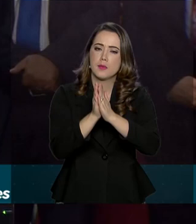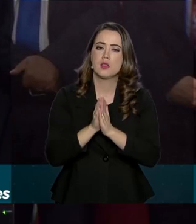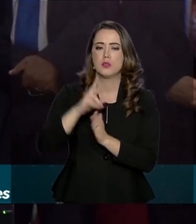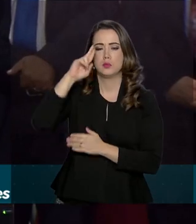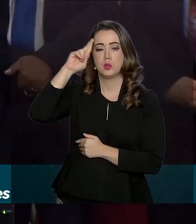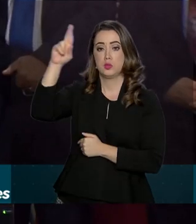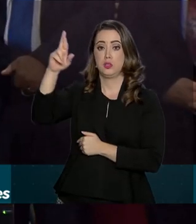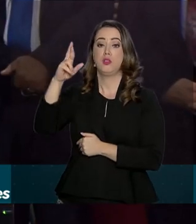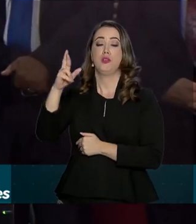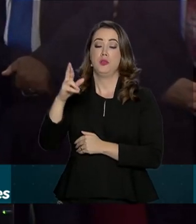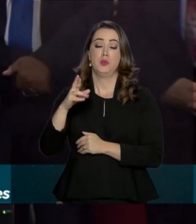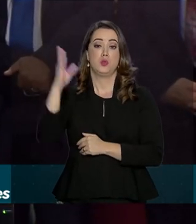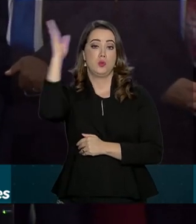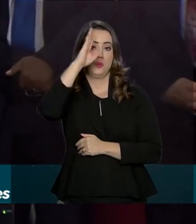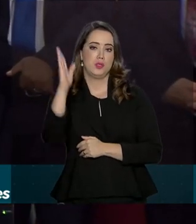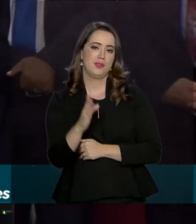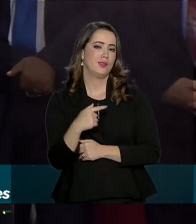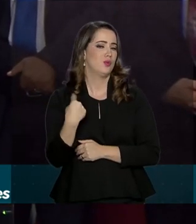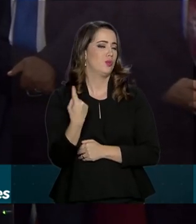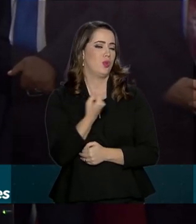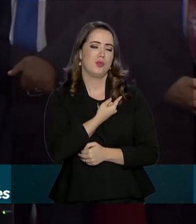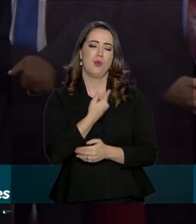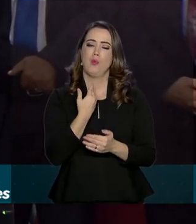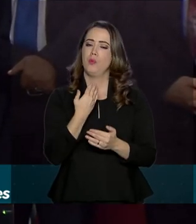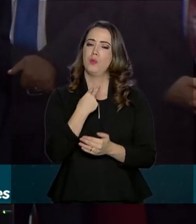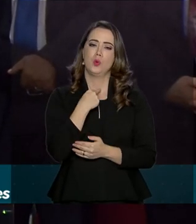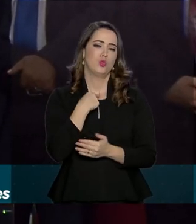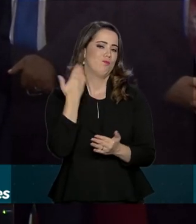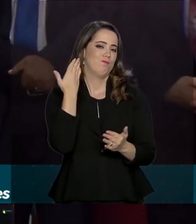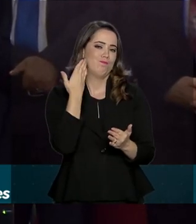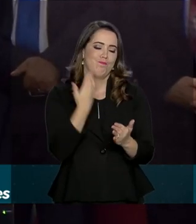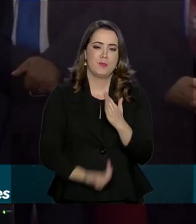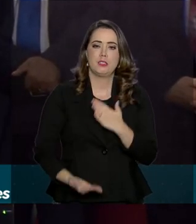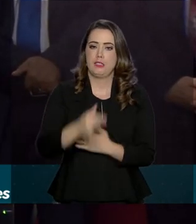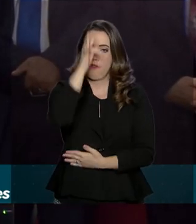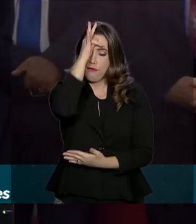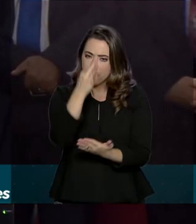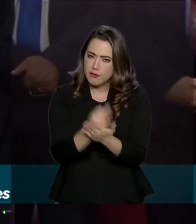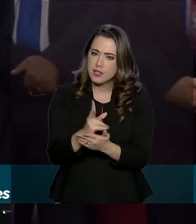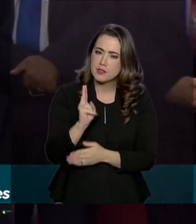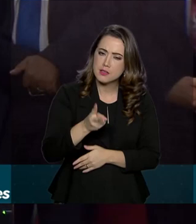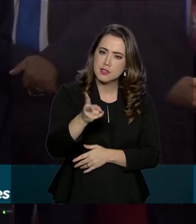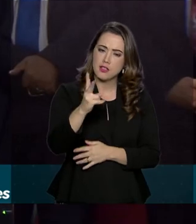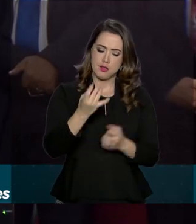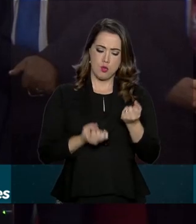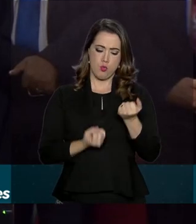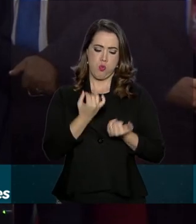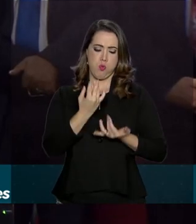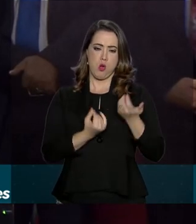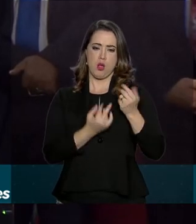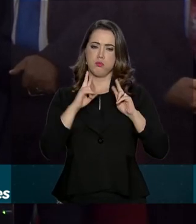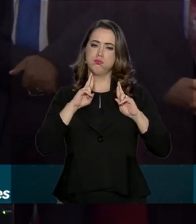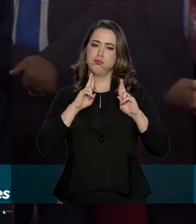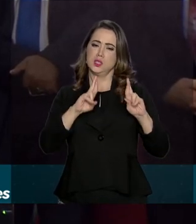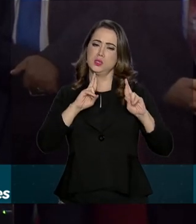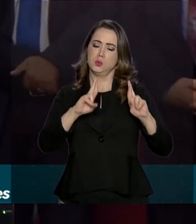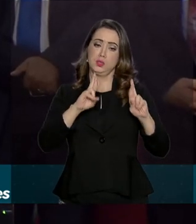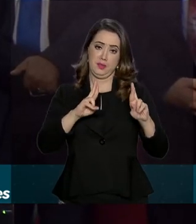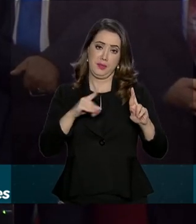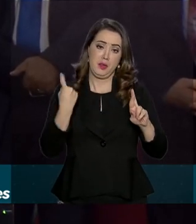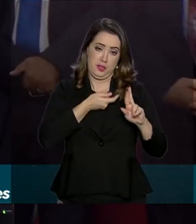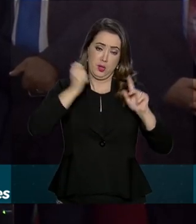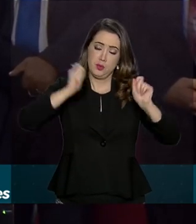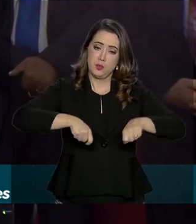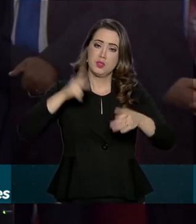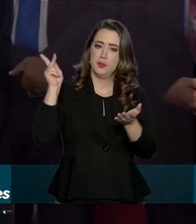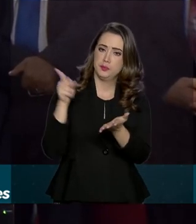Brasil. Não percamos a fé. Vamos manter viva a chama da esperança, para que nós possamos,